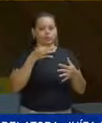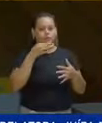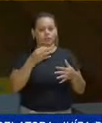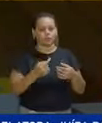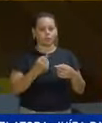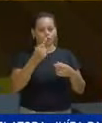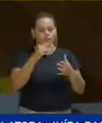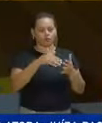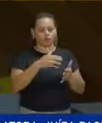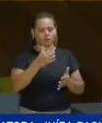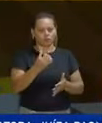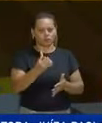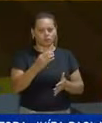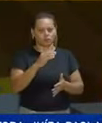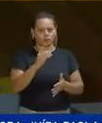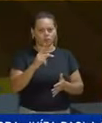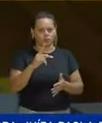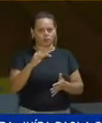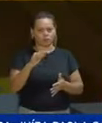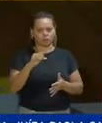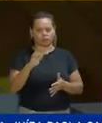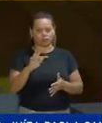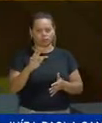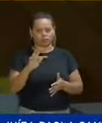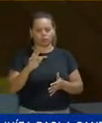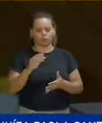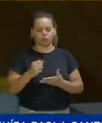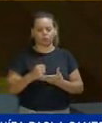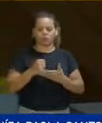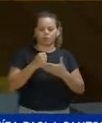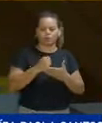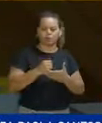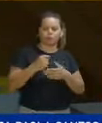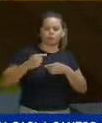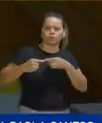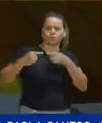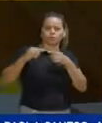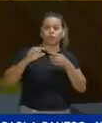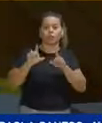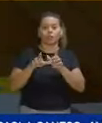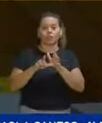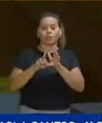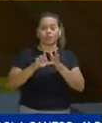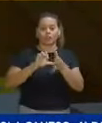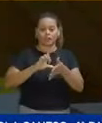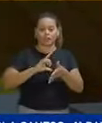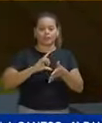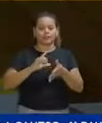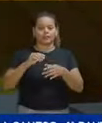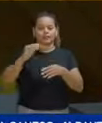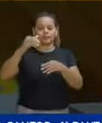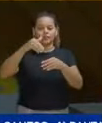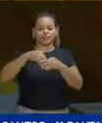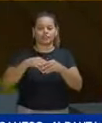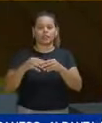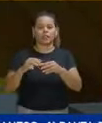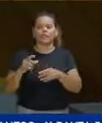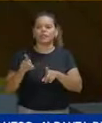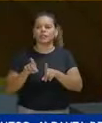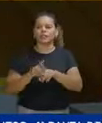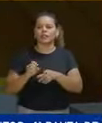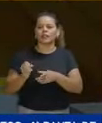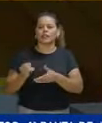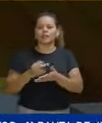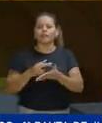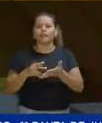do 1 ao 6º do caput, são admitidos os pedidos de apoio político e divulgação de pré-candidatura das ações políticas desenvolvidas e